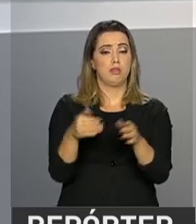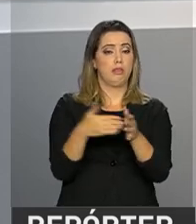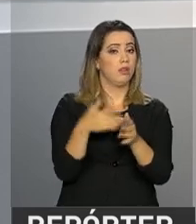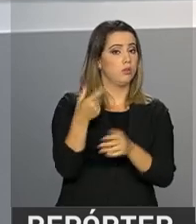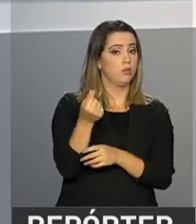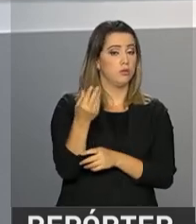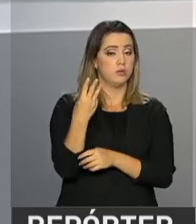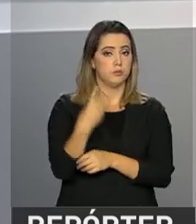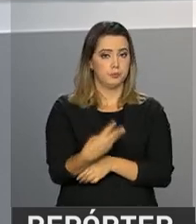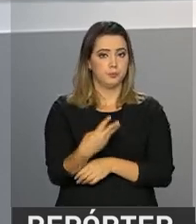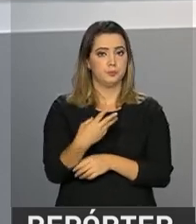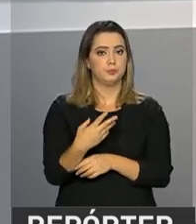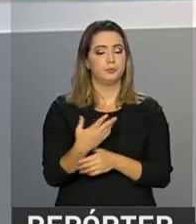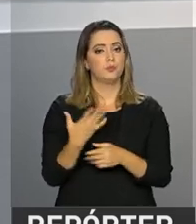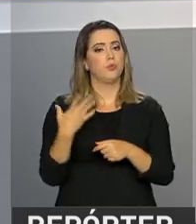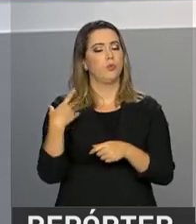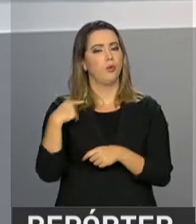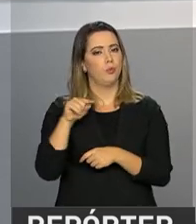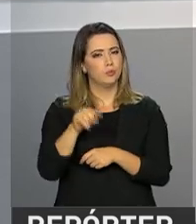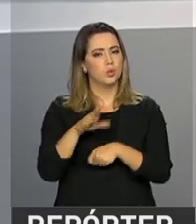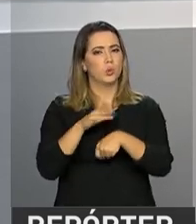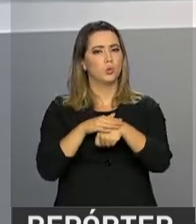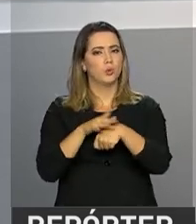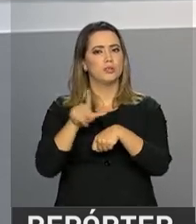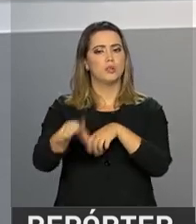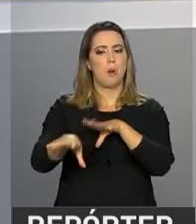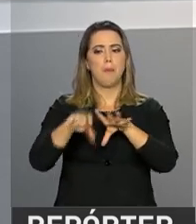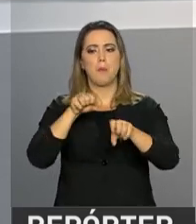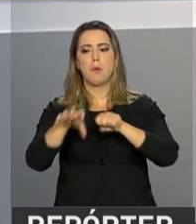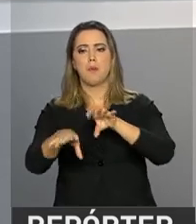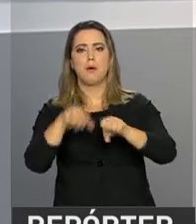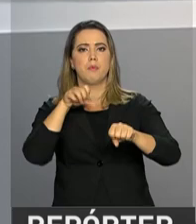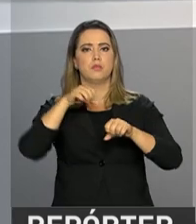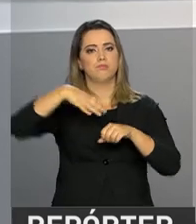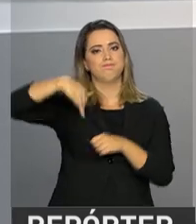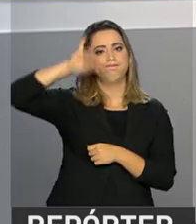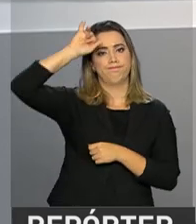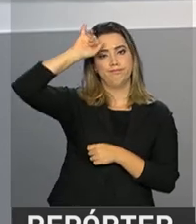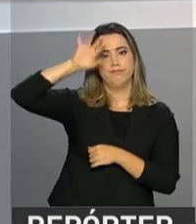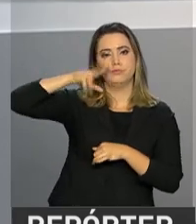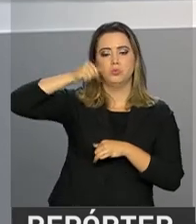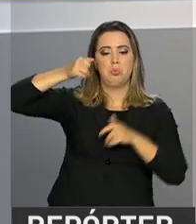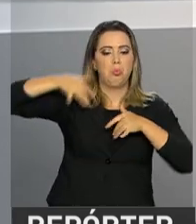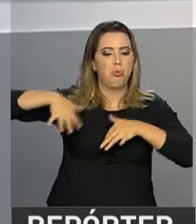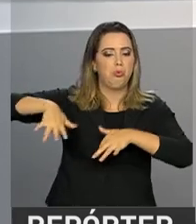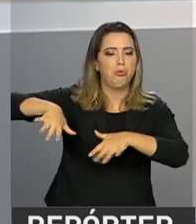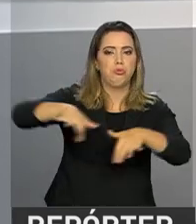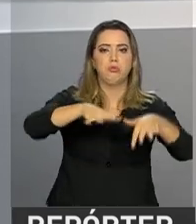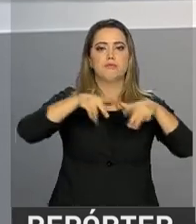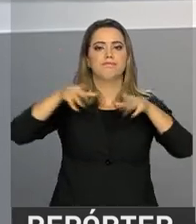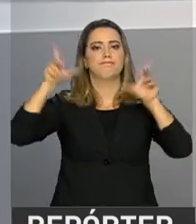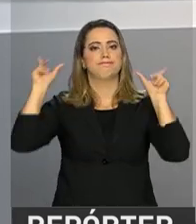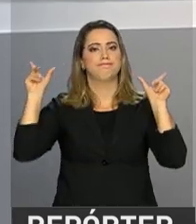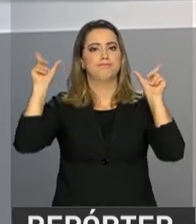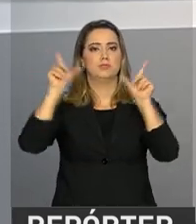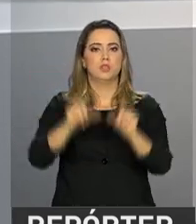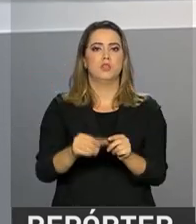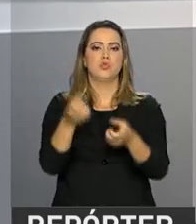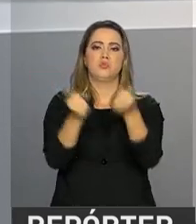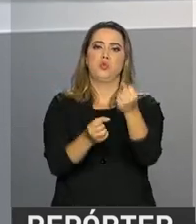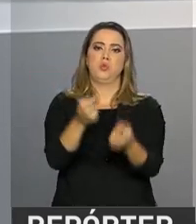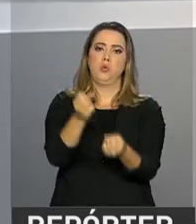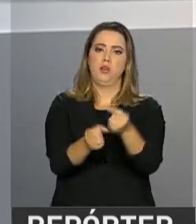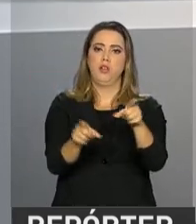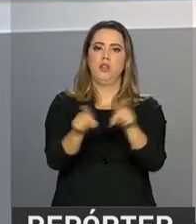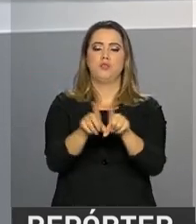2023 a febre aftosa é altamente contagiosa e compromete a produção pecuária com queda na produção inteira